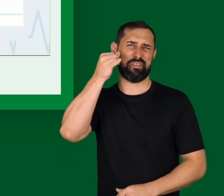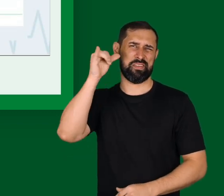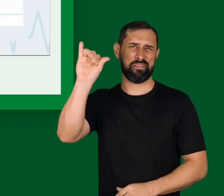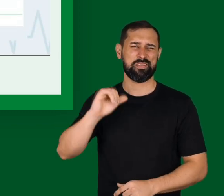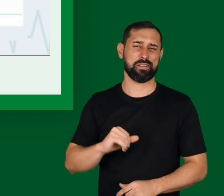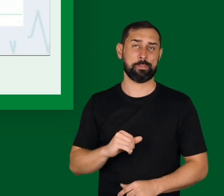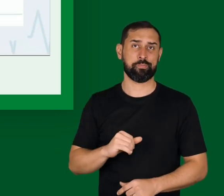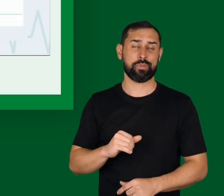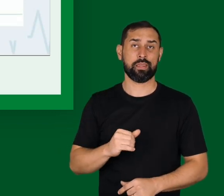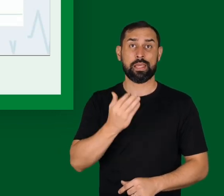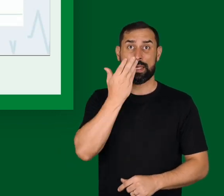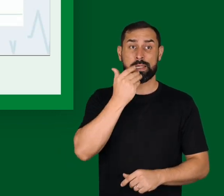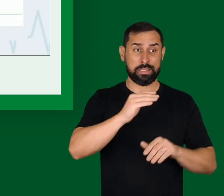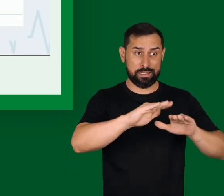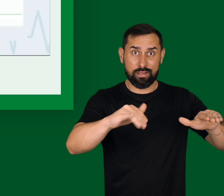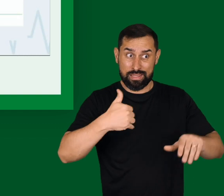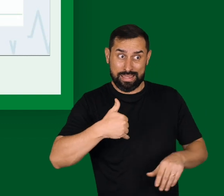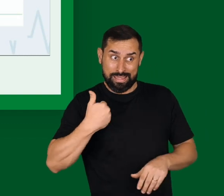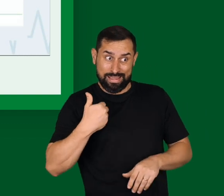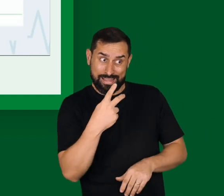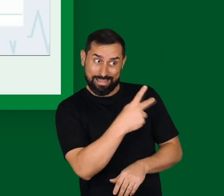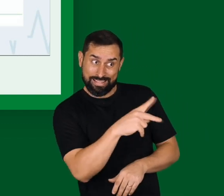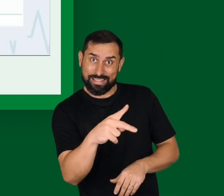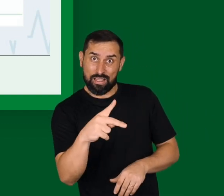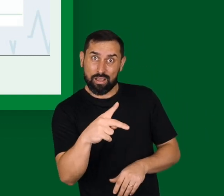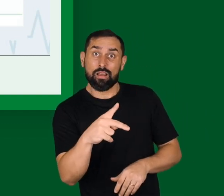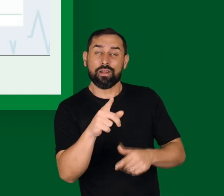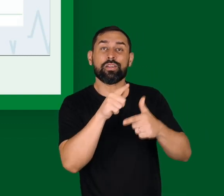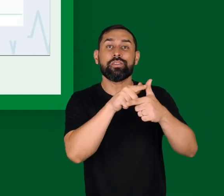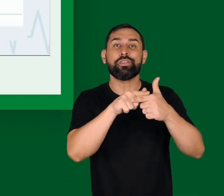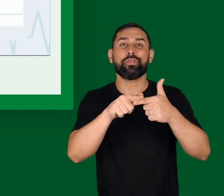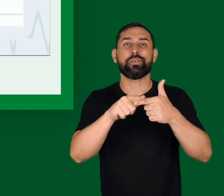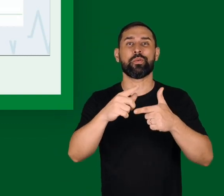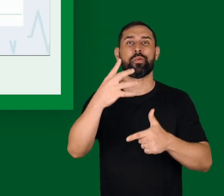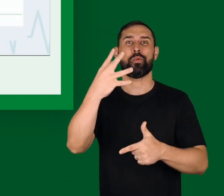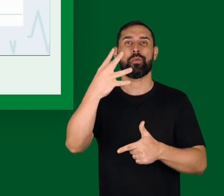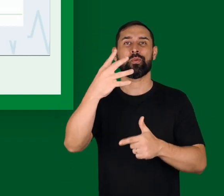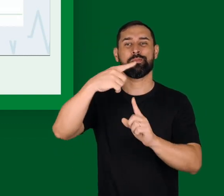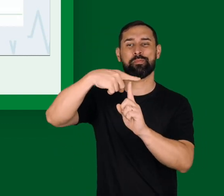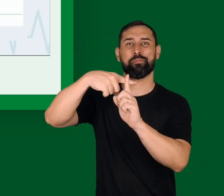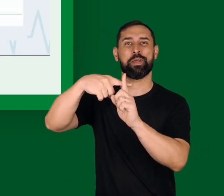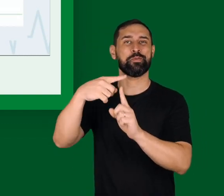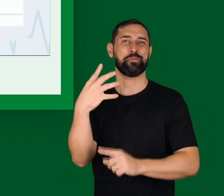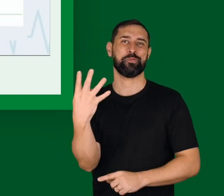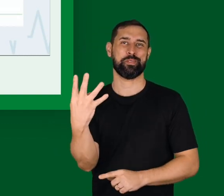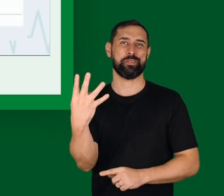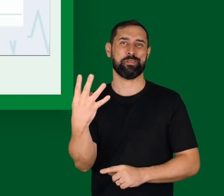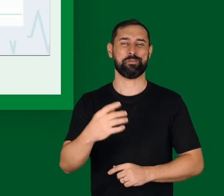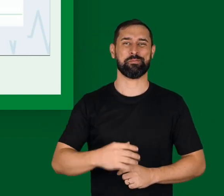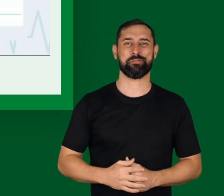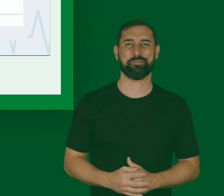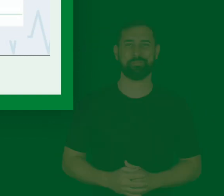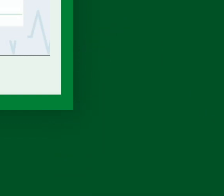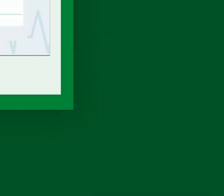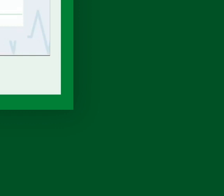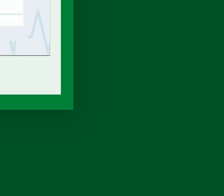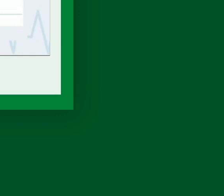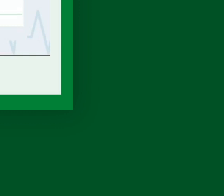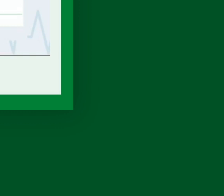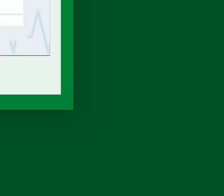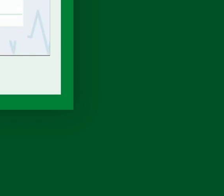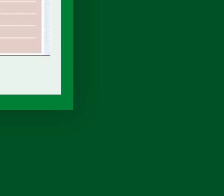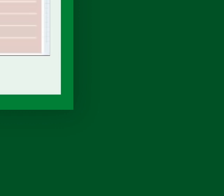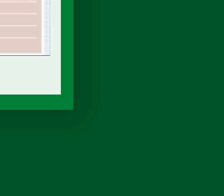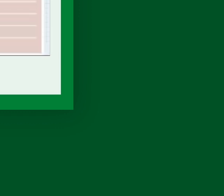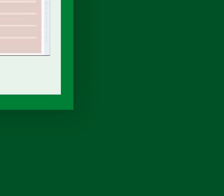CAF, tá bom? E em crianças maiores, a gente usa a idade da criança dividido por 4 mais 4, tá?